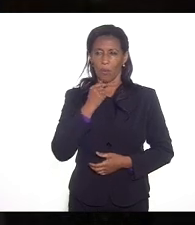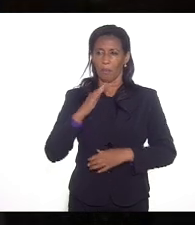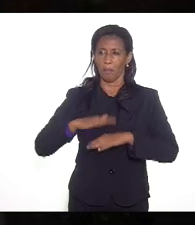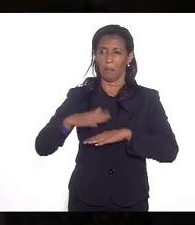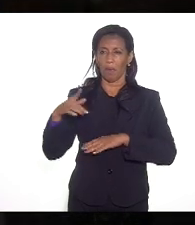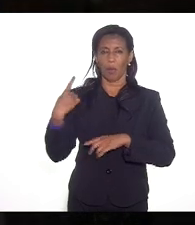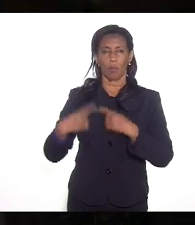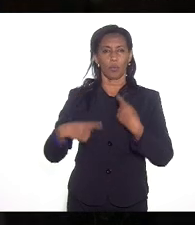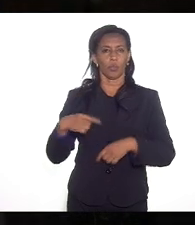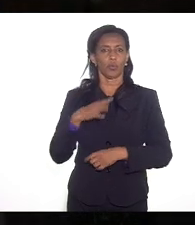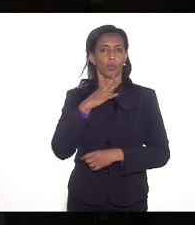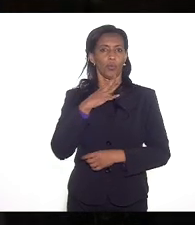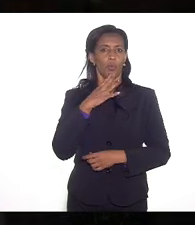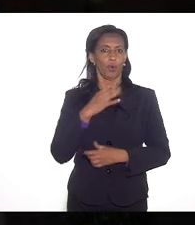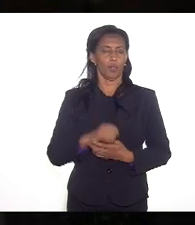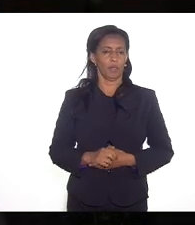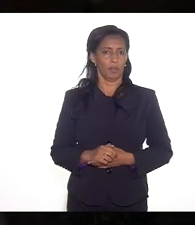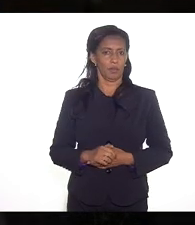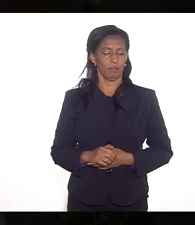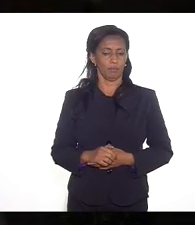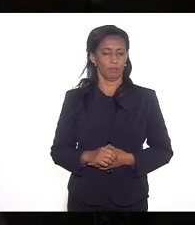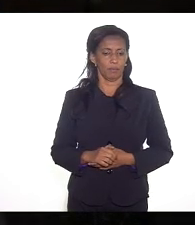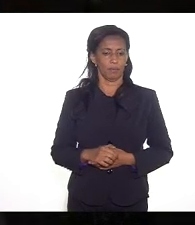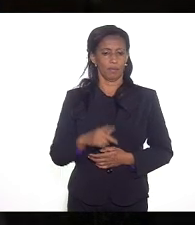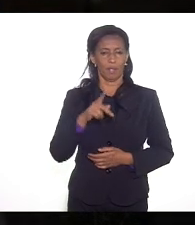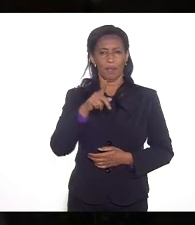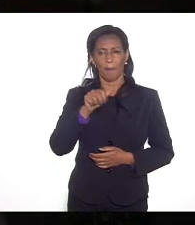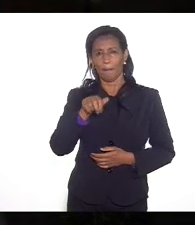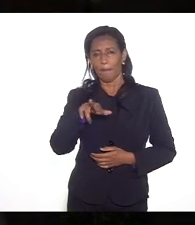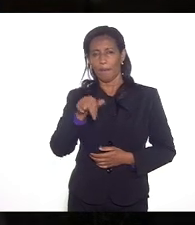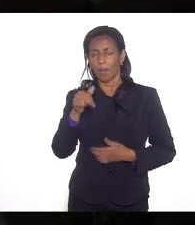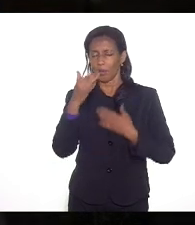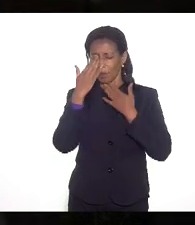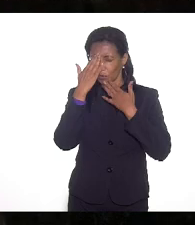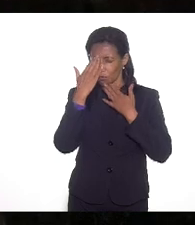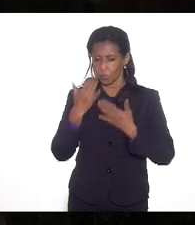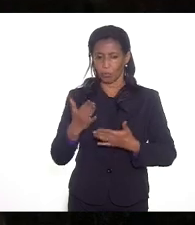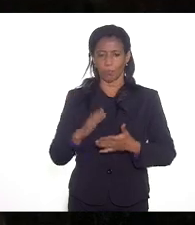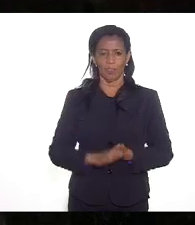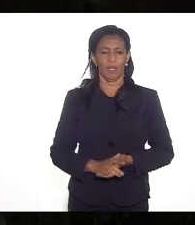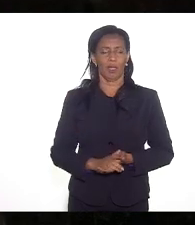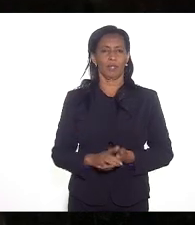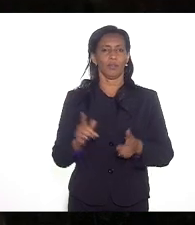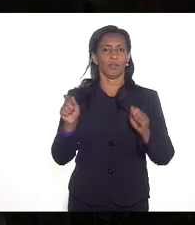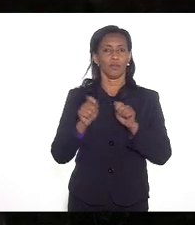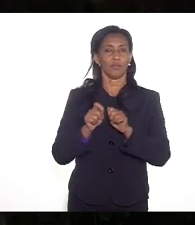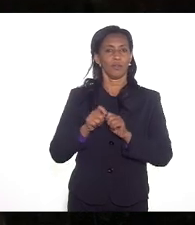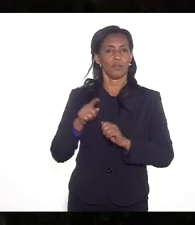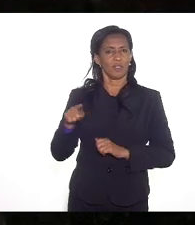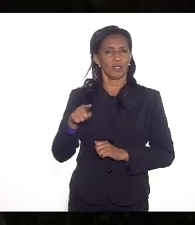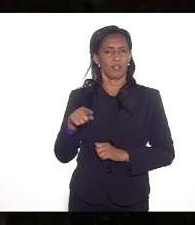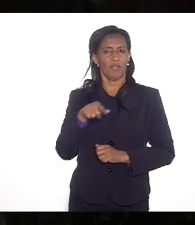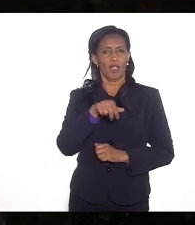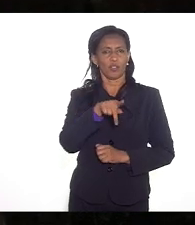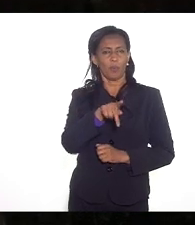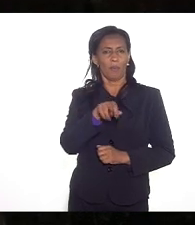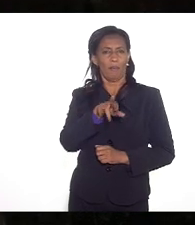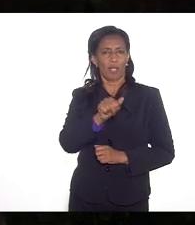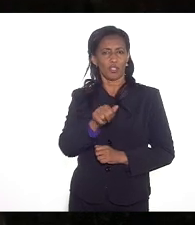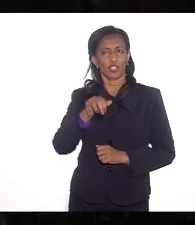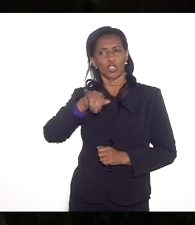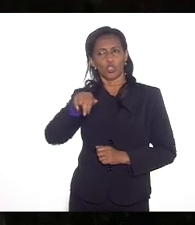maior político que eu conheci nos últimos tempos Paulínia muito obrigado por tudo que você faz para o Pati pelo Juninho por mim